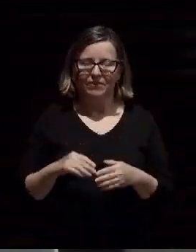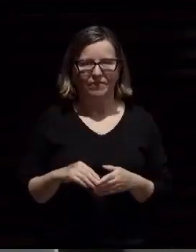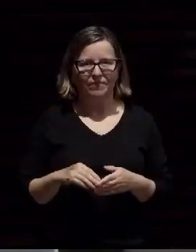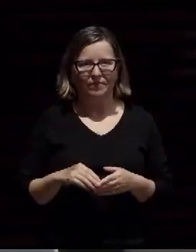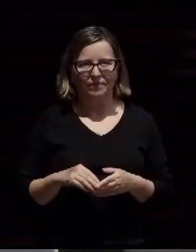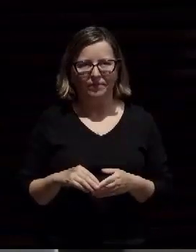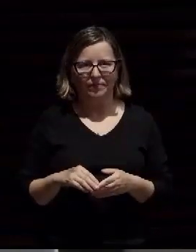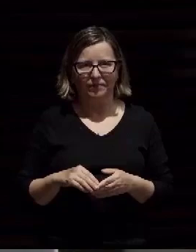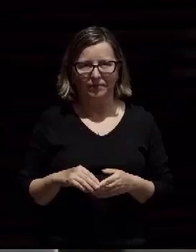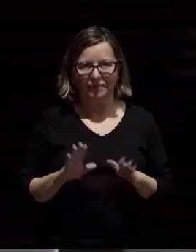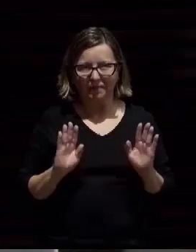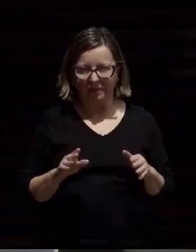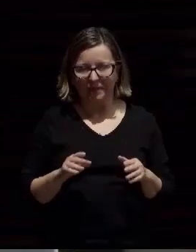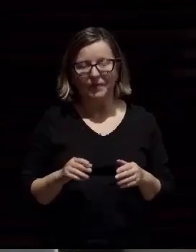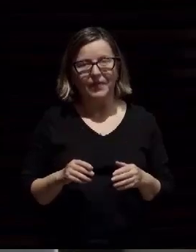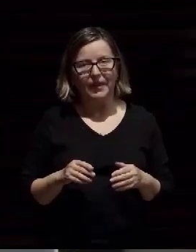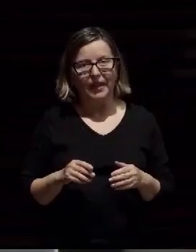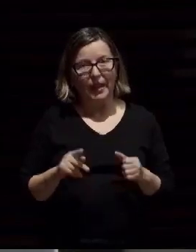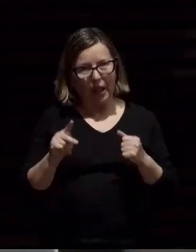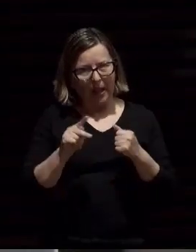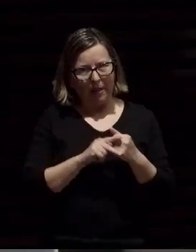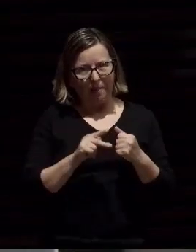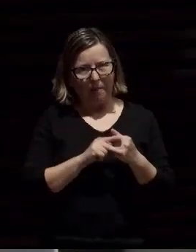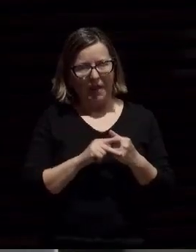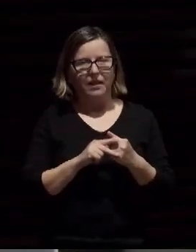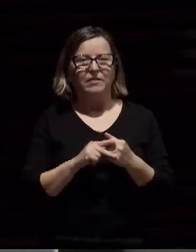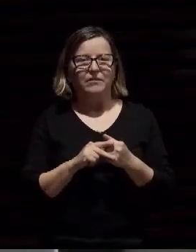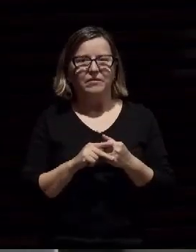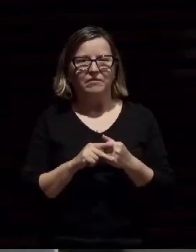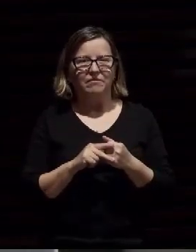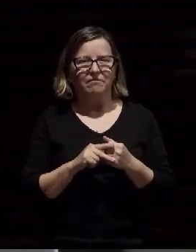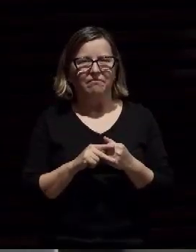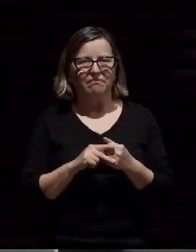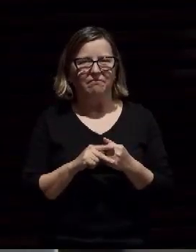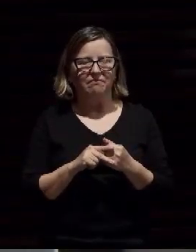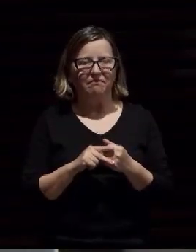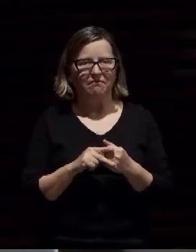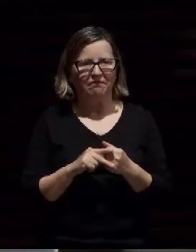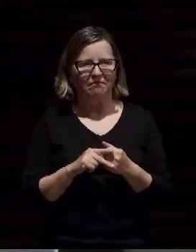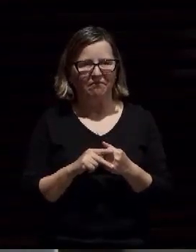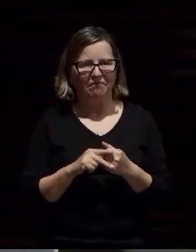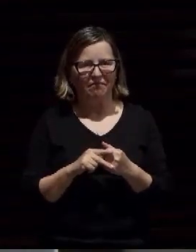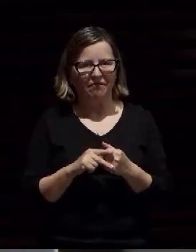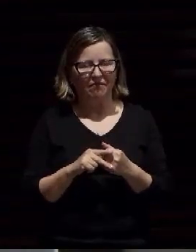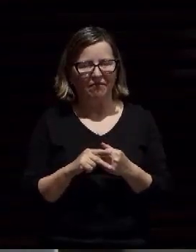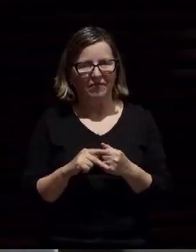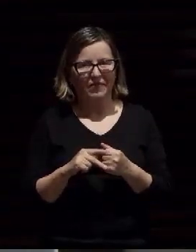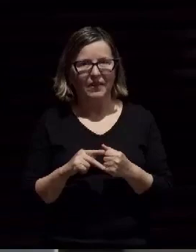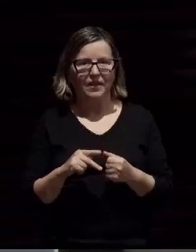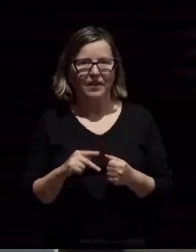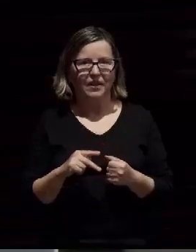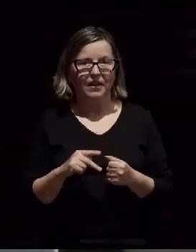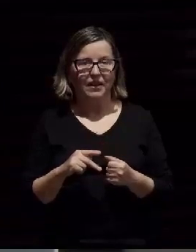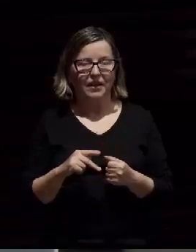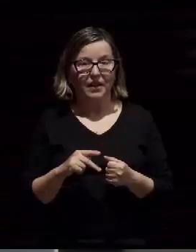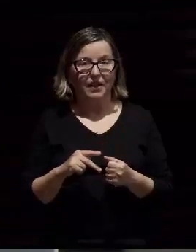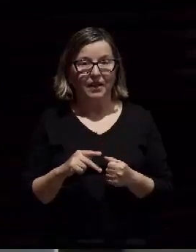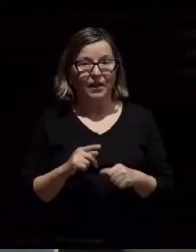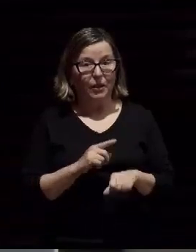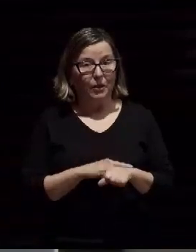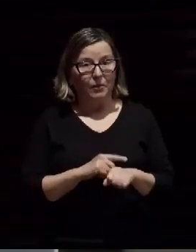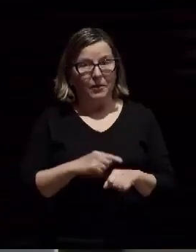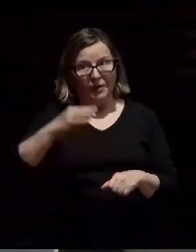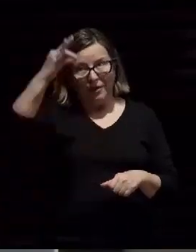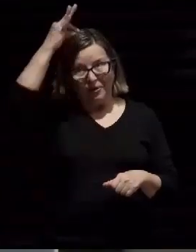inculto, iletrado, quando o Espírito Santo veio, ele passa a ter uma